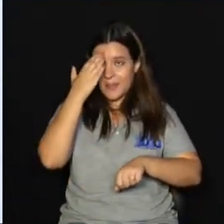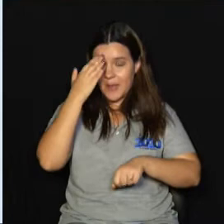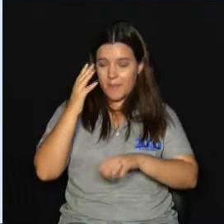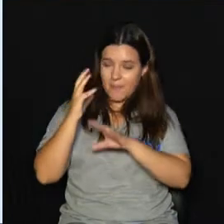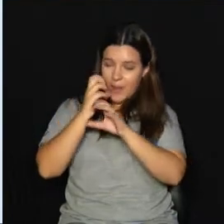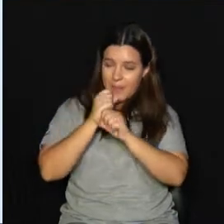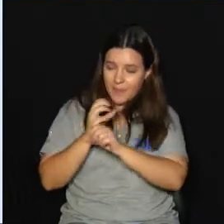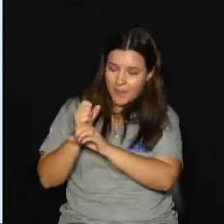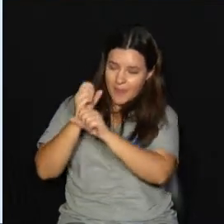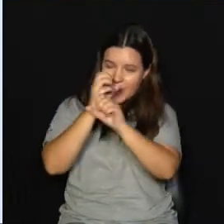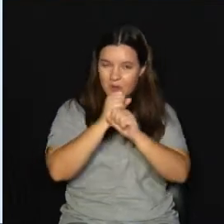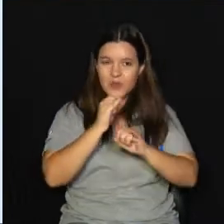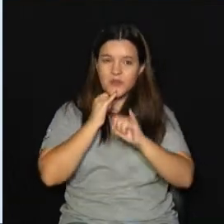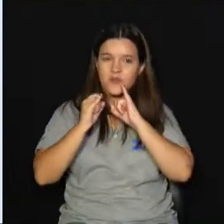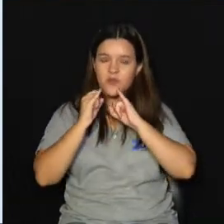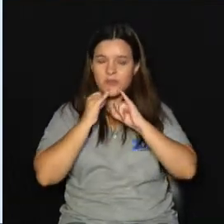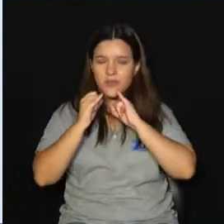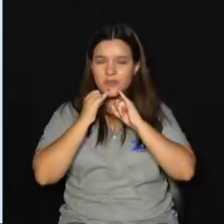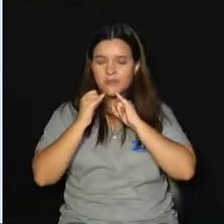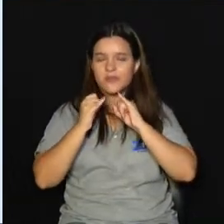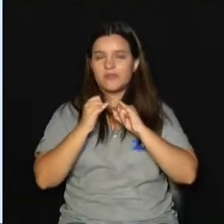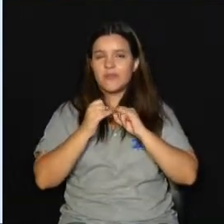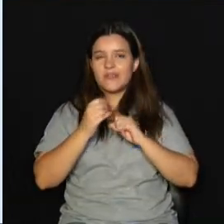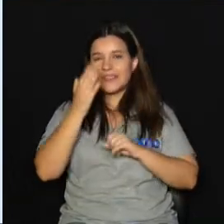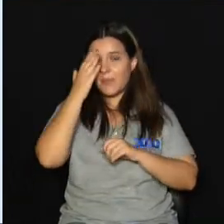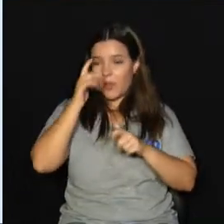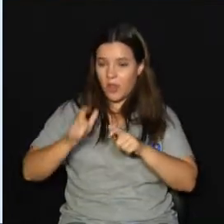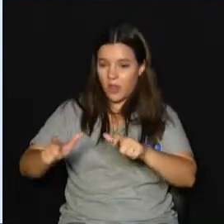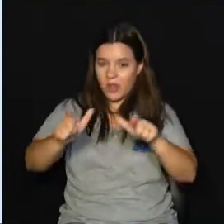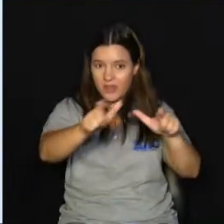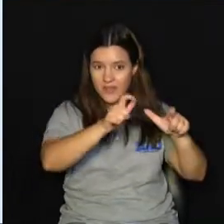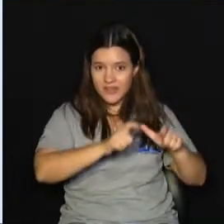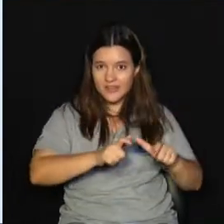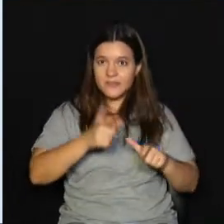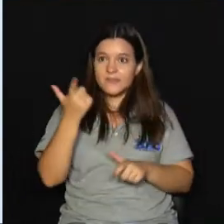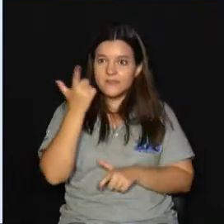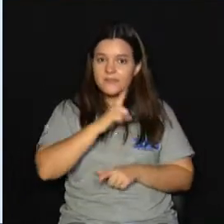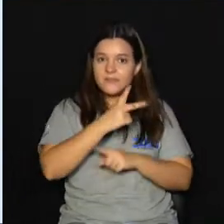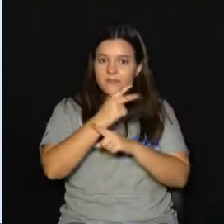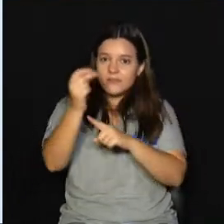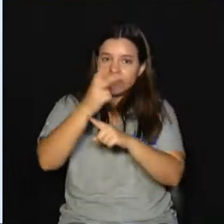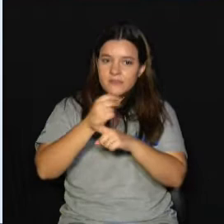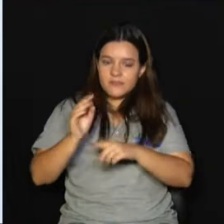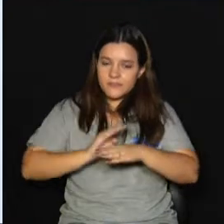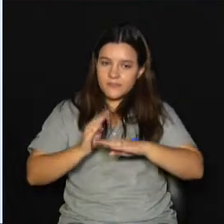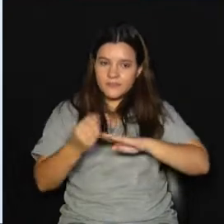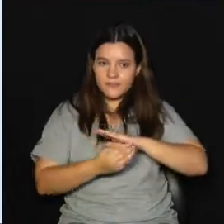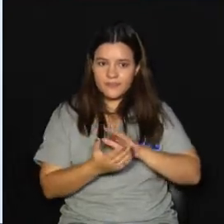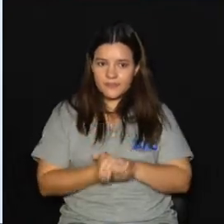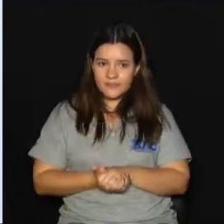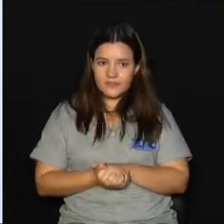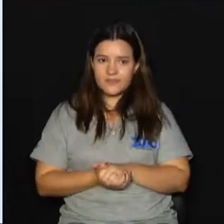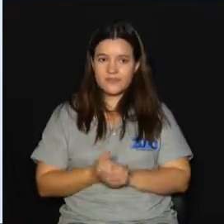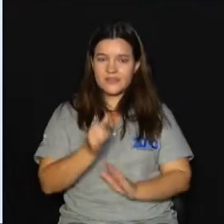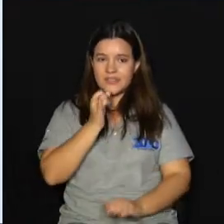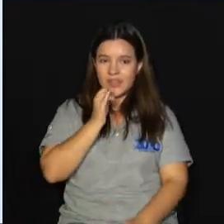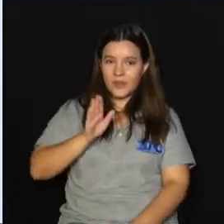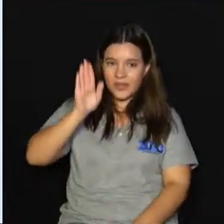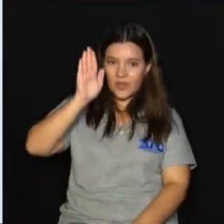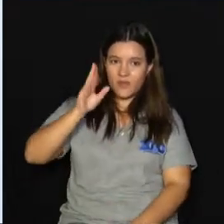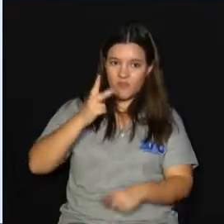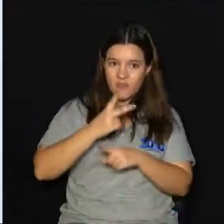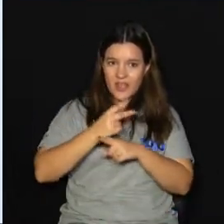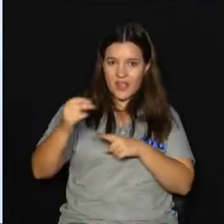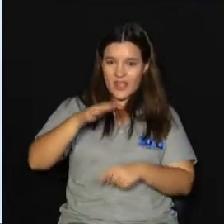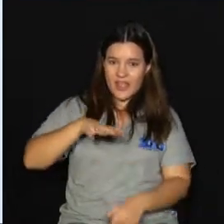dados divulgados, saber exatamente os locais que esses candidatos venceram. Porque, por exemplo, se os candidatos vencem numa região